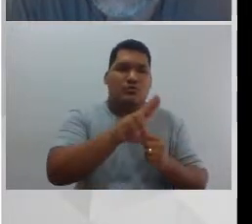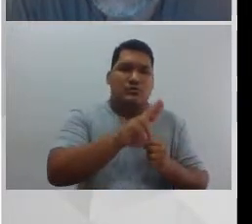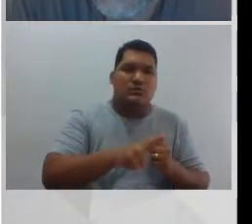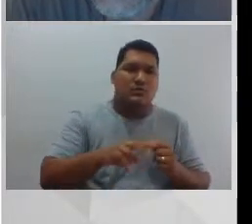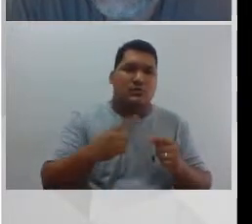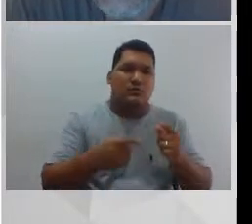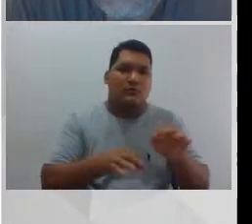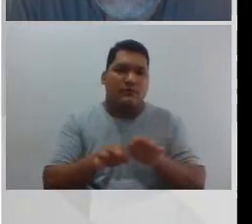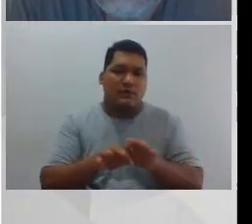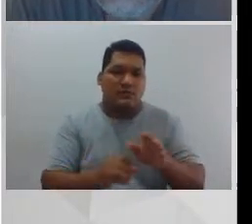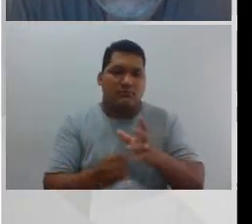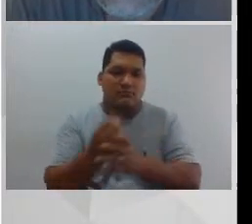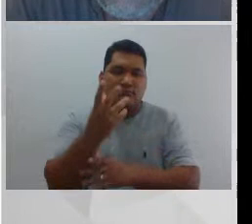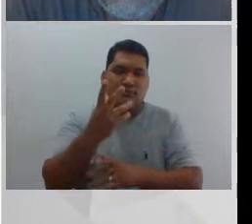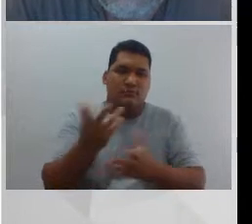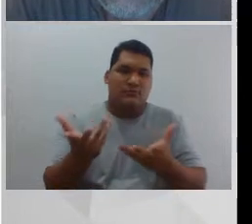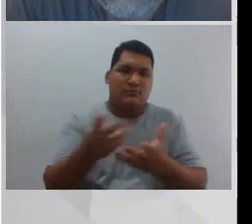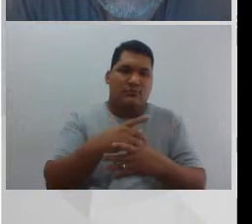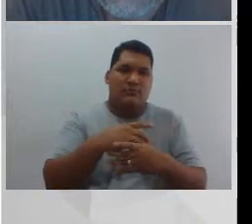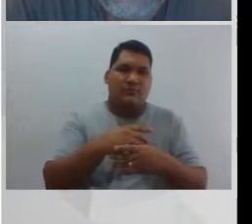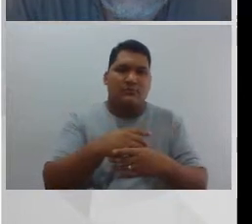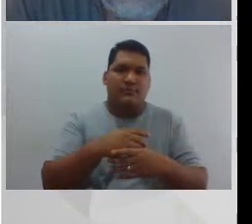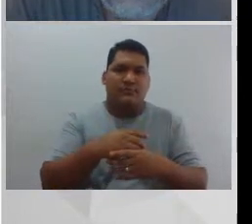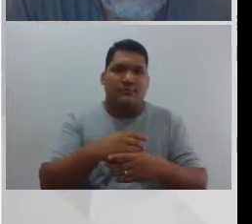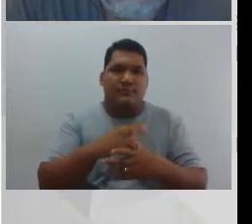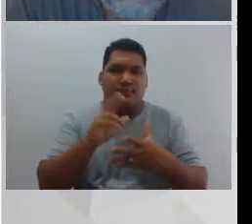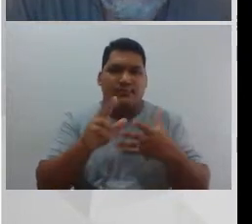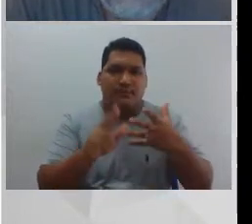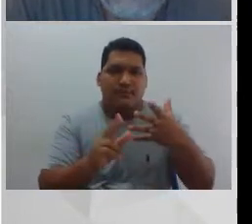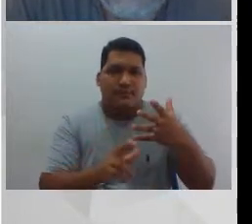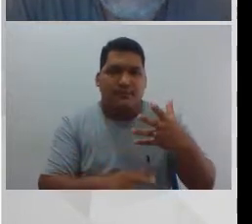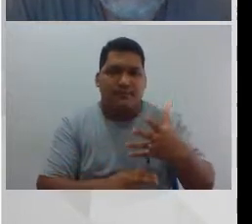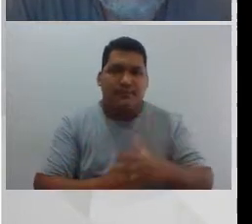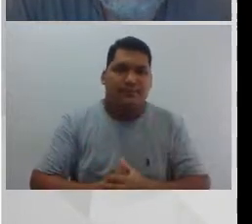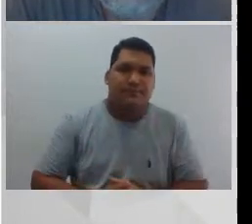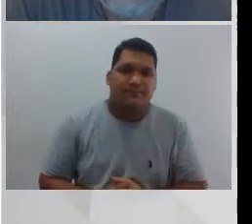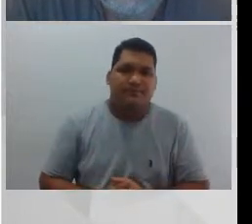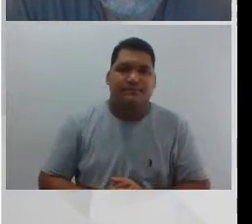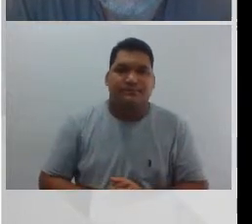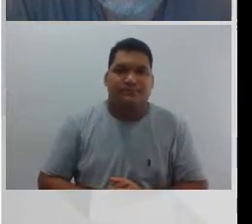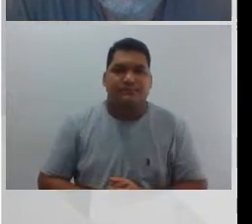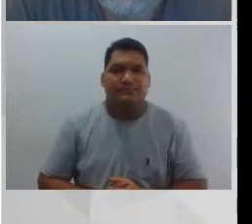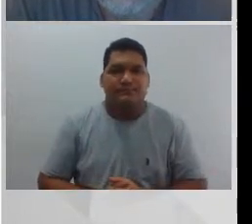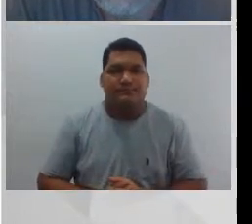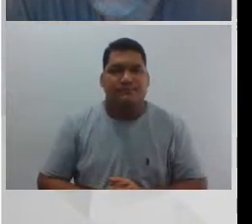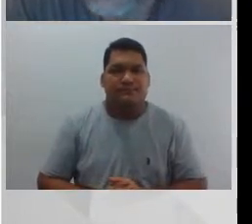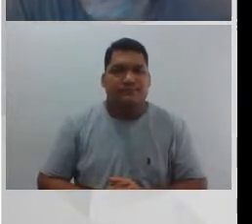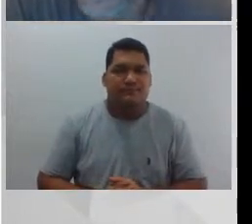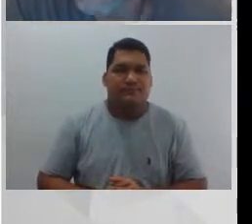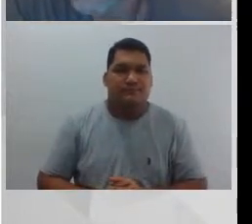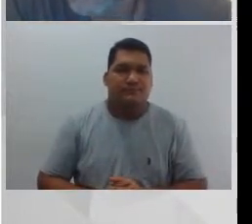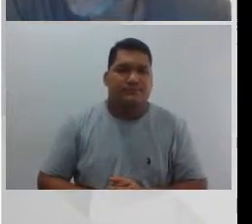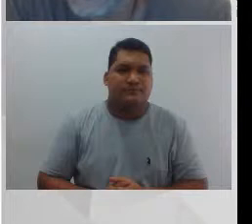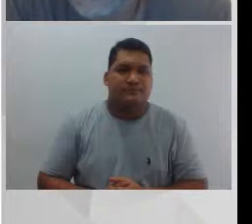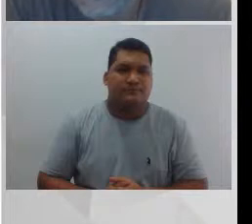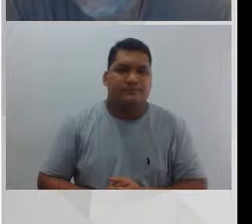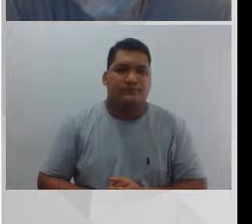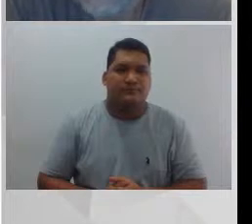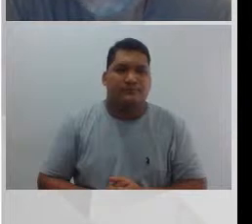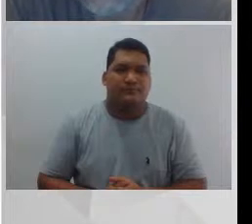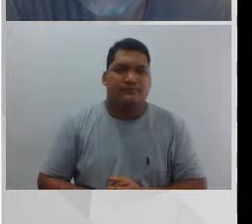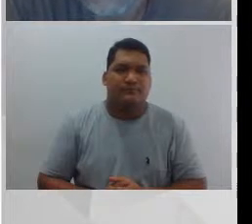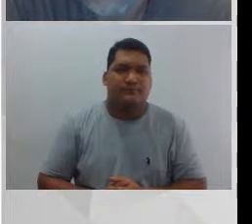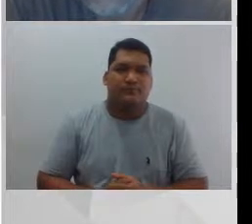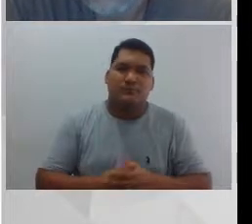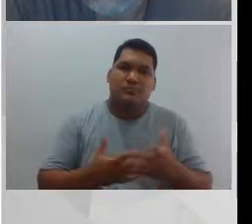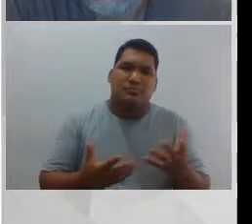utilizando lagrangianos, o que é otimização convexa, não convexa, etc. Tá?